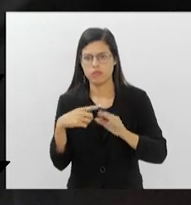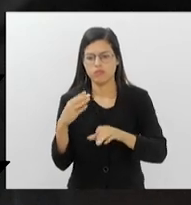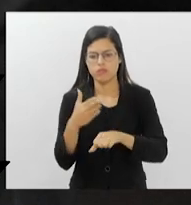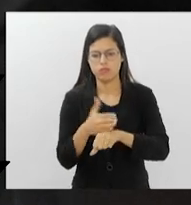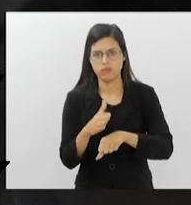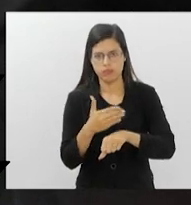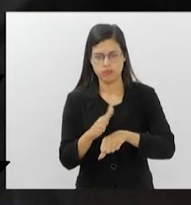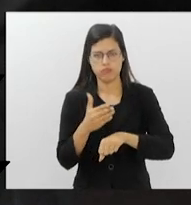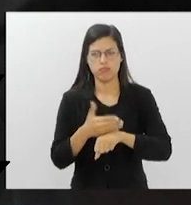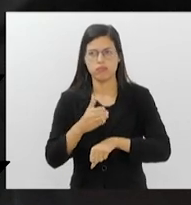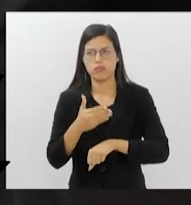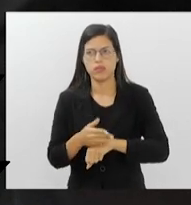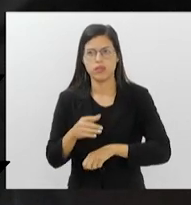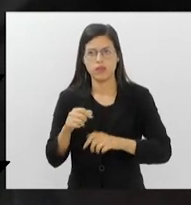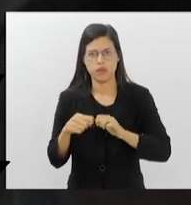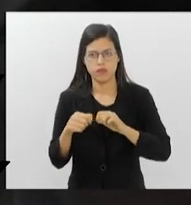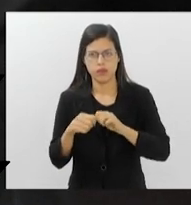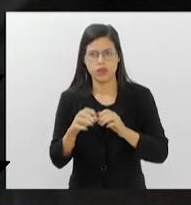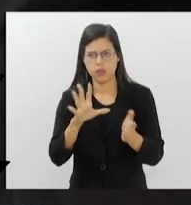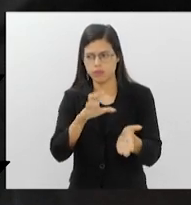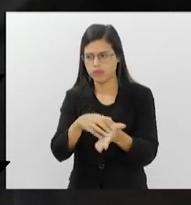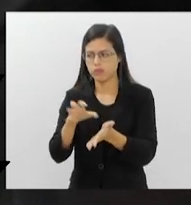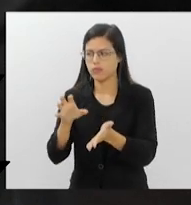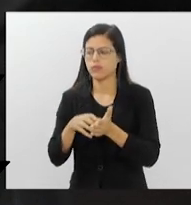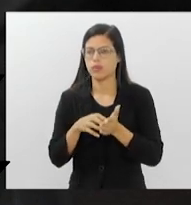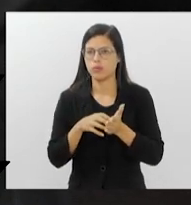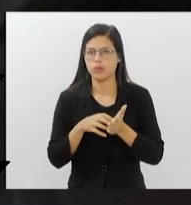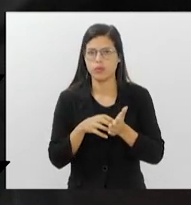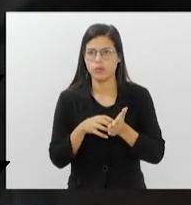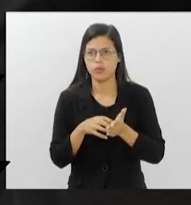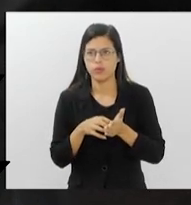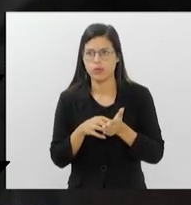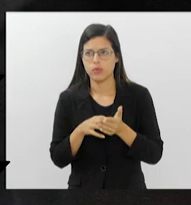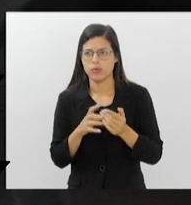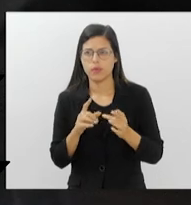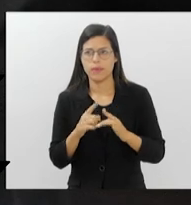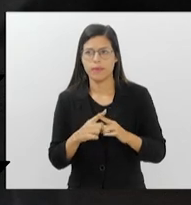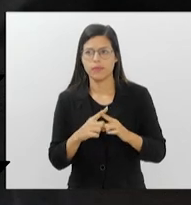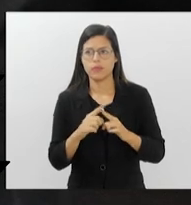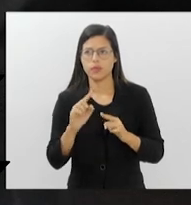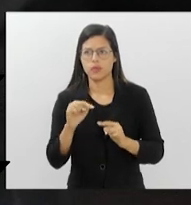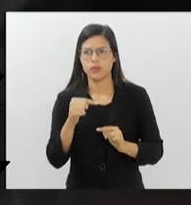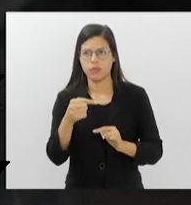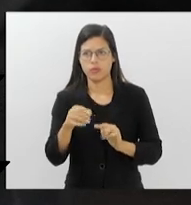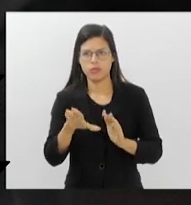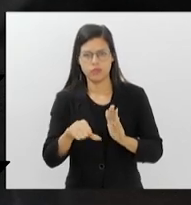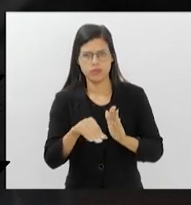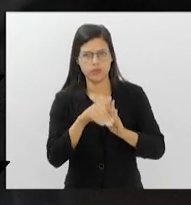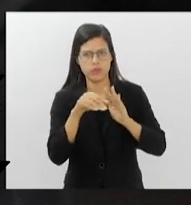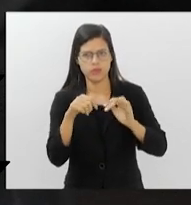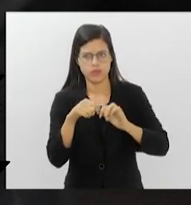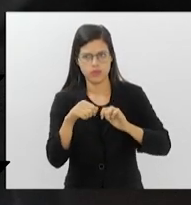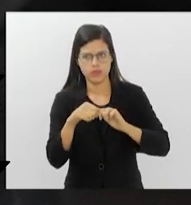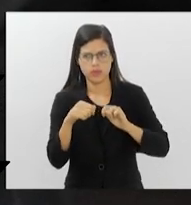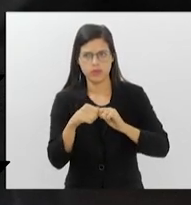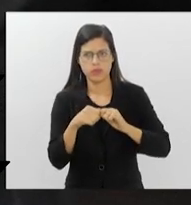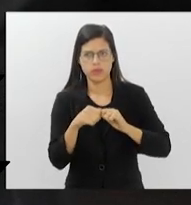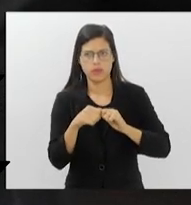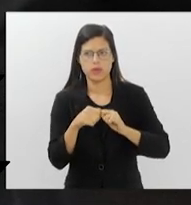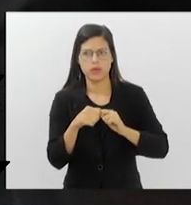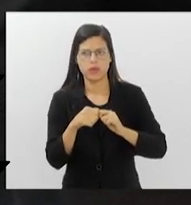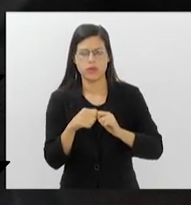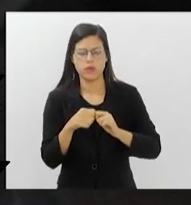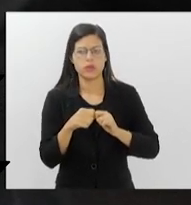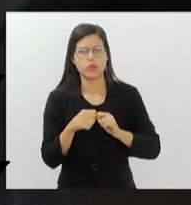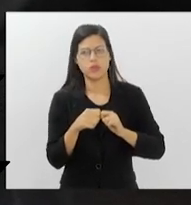realizada por alguns órgãos mas ele sistematiza ainda mais depois da das emendas que foram feitas contribuindo para para aperfeicoamento do